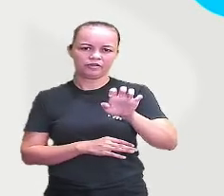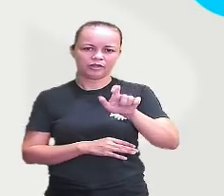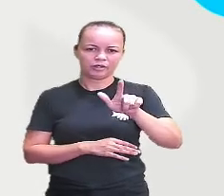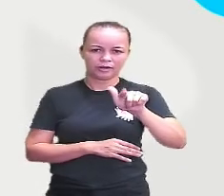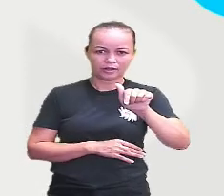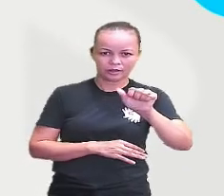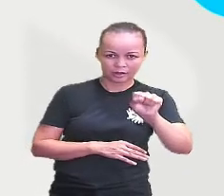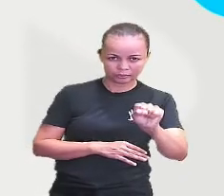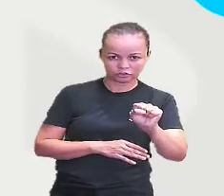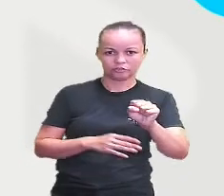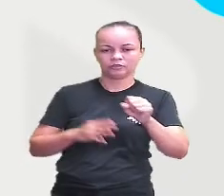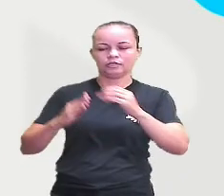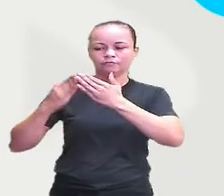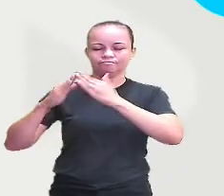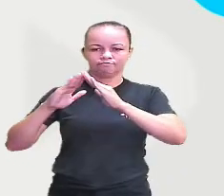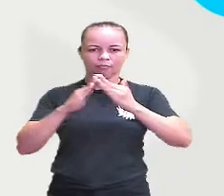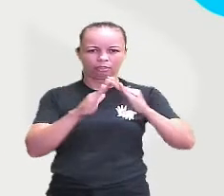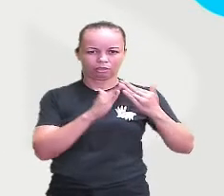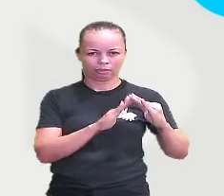falando.